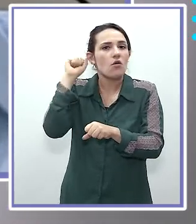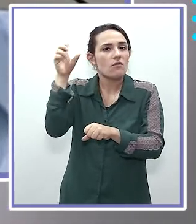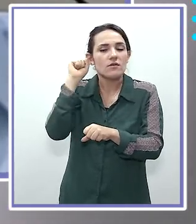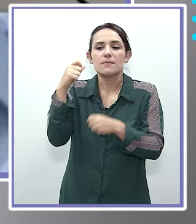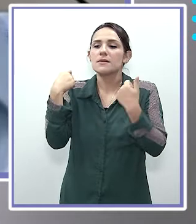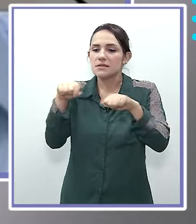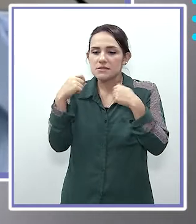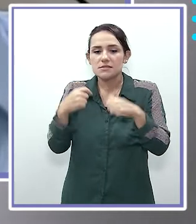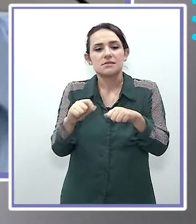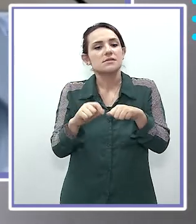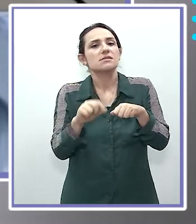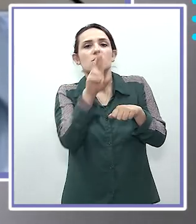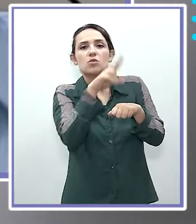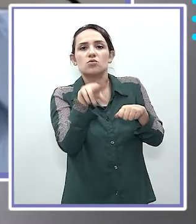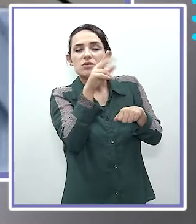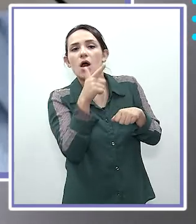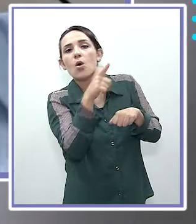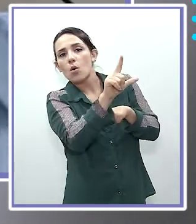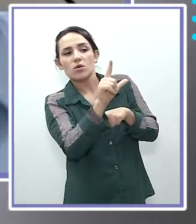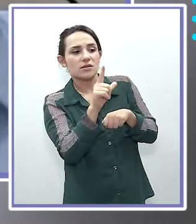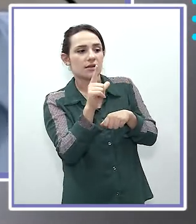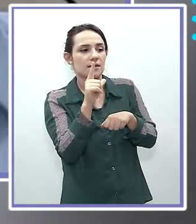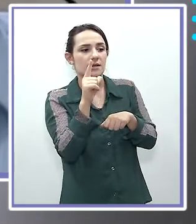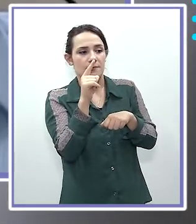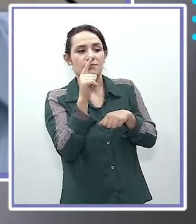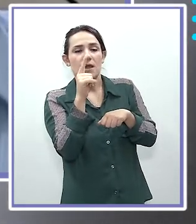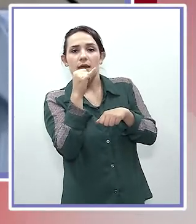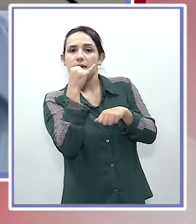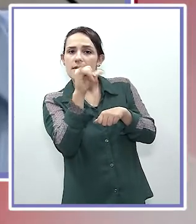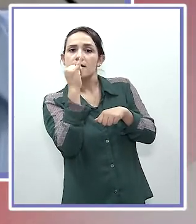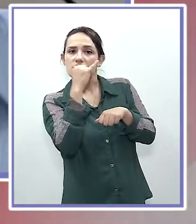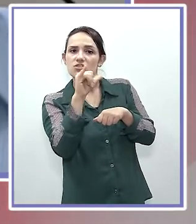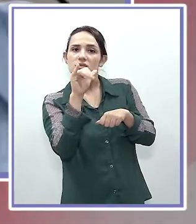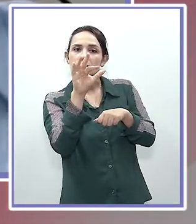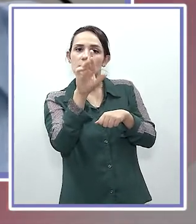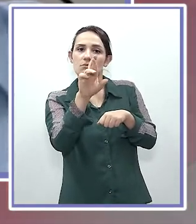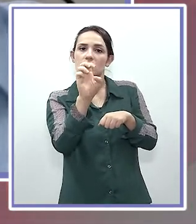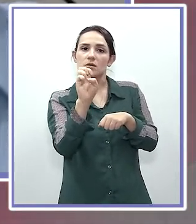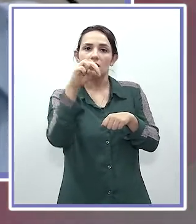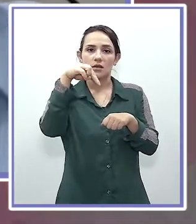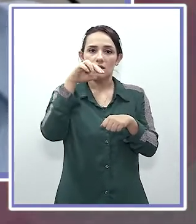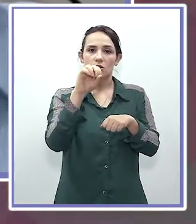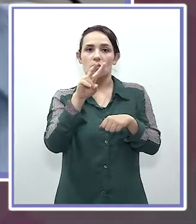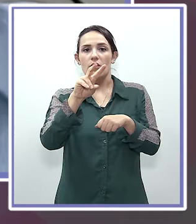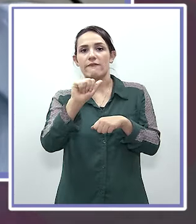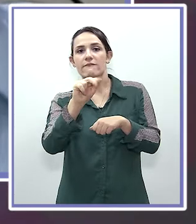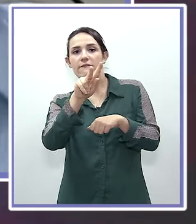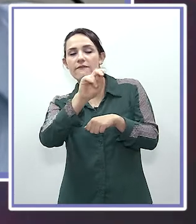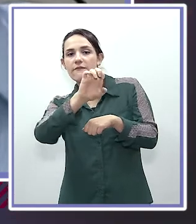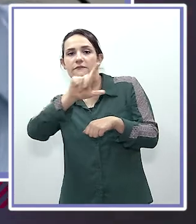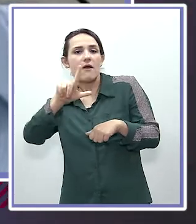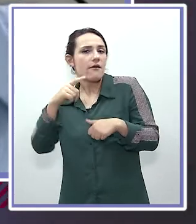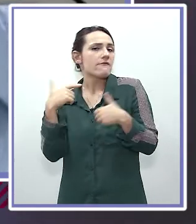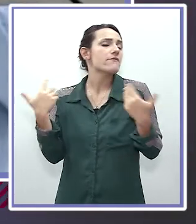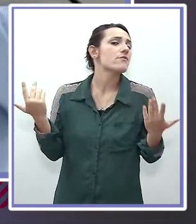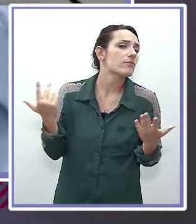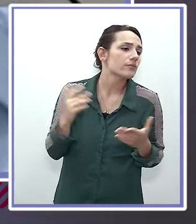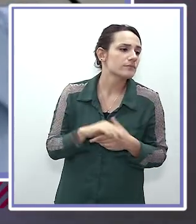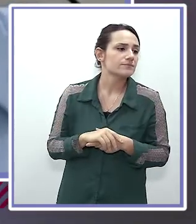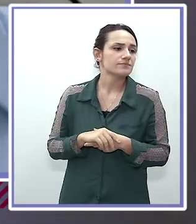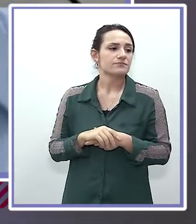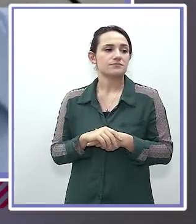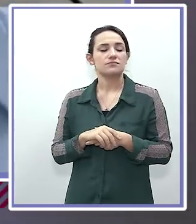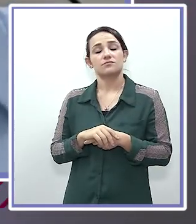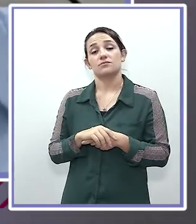nós temos que investir em energias renováveis, por exemplo? Então, a gente tem que investir, e o Mato Grosso do Sul agora